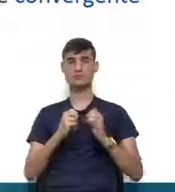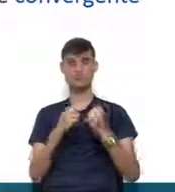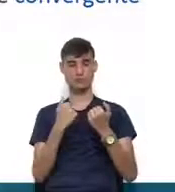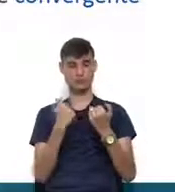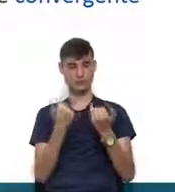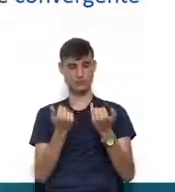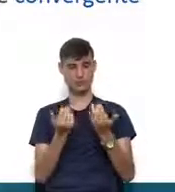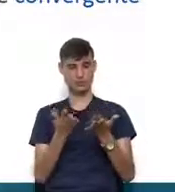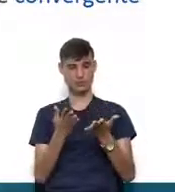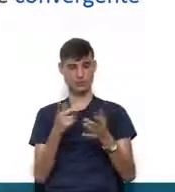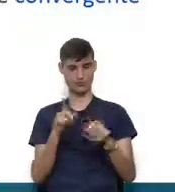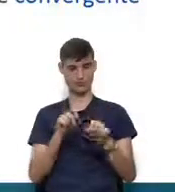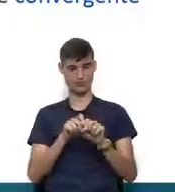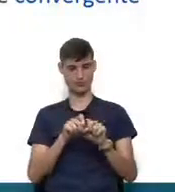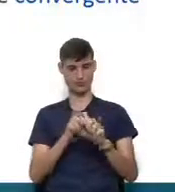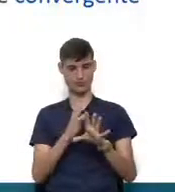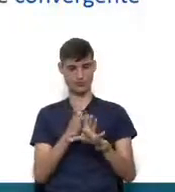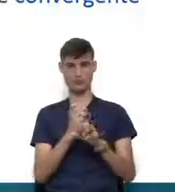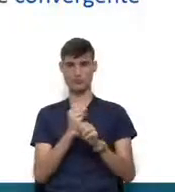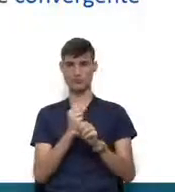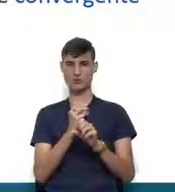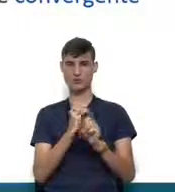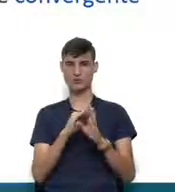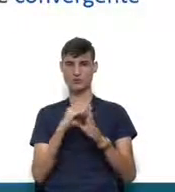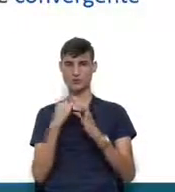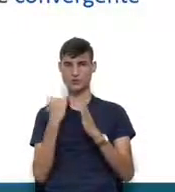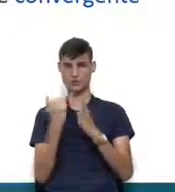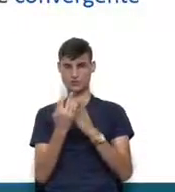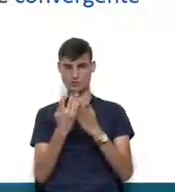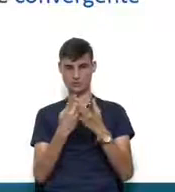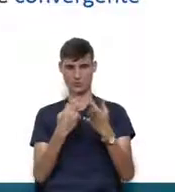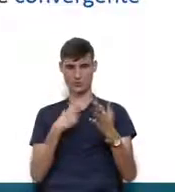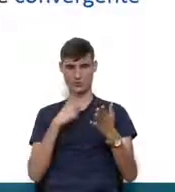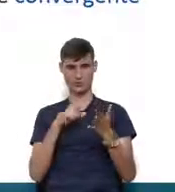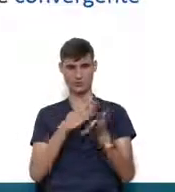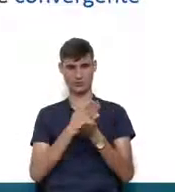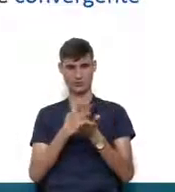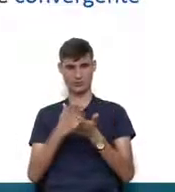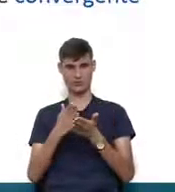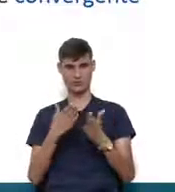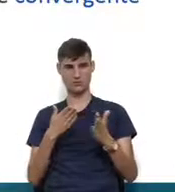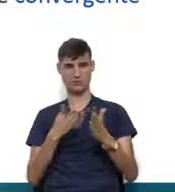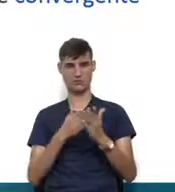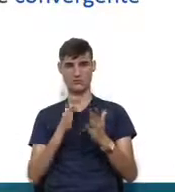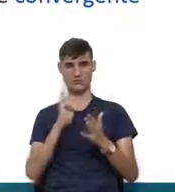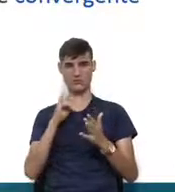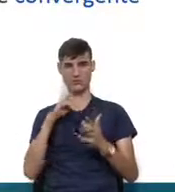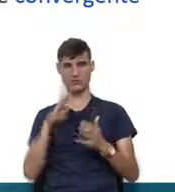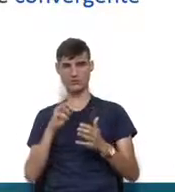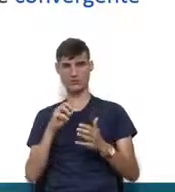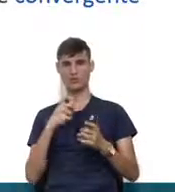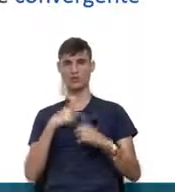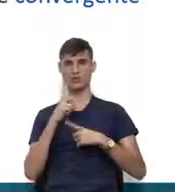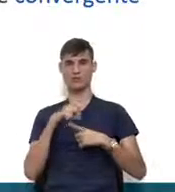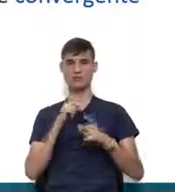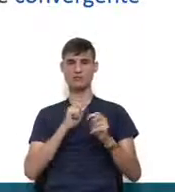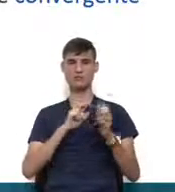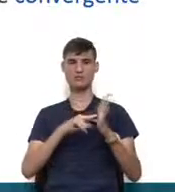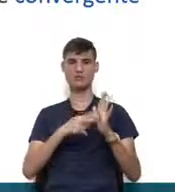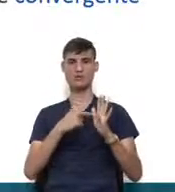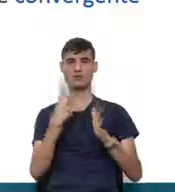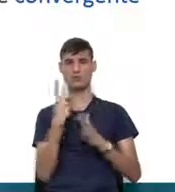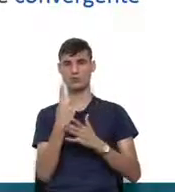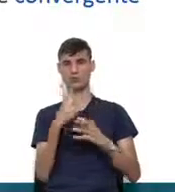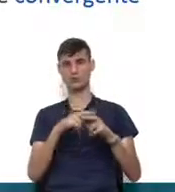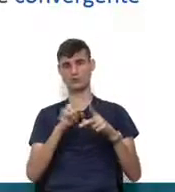quando eu faço a somatória de todos os termos dessa série no infinito, ela vai então tender a 1, ela vai ser